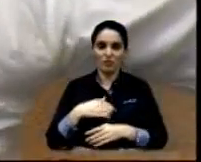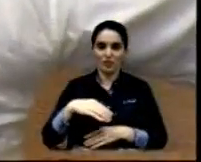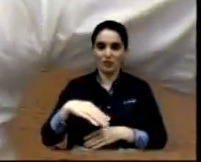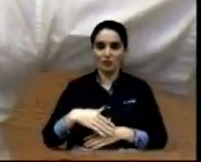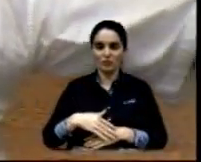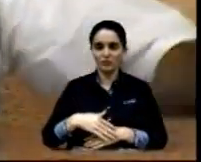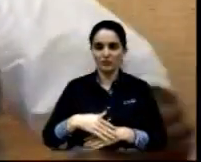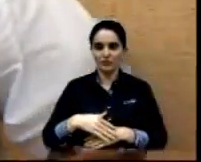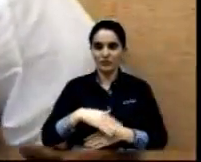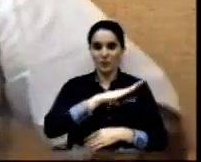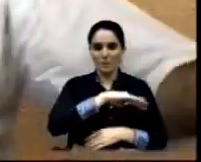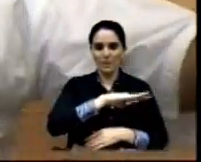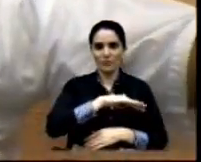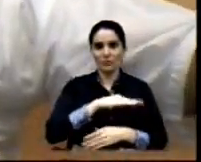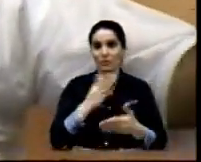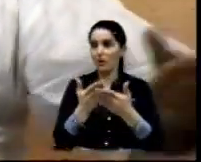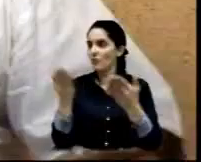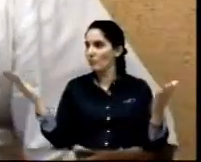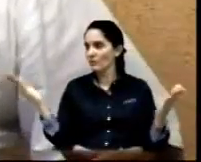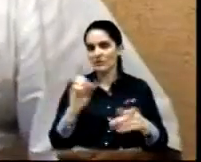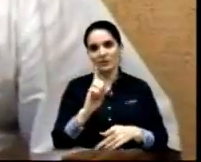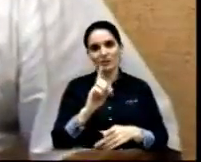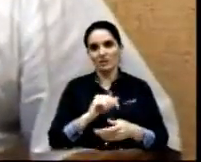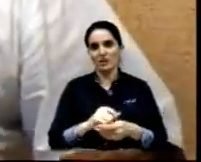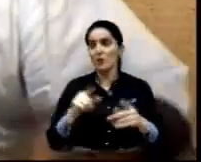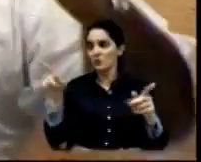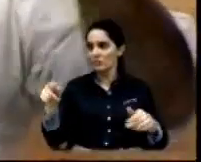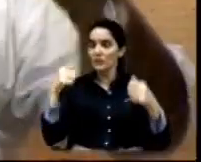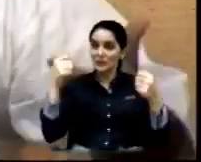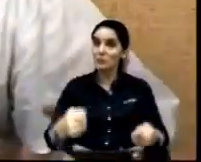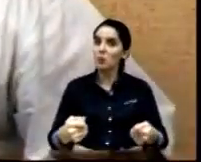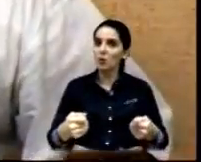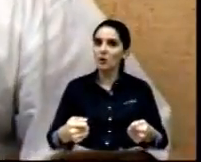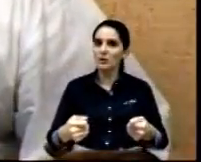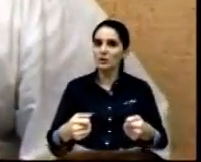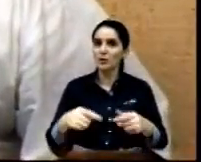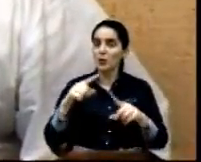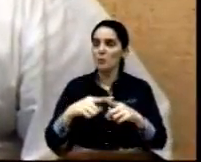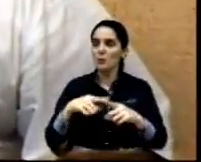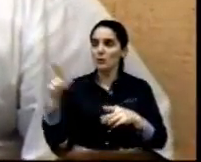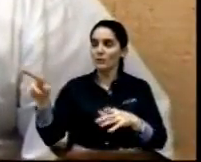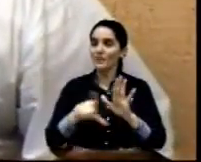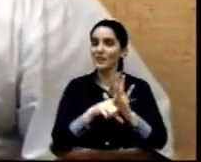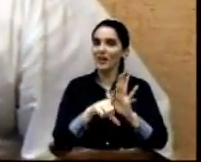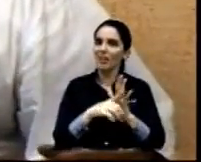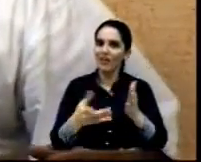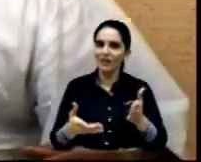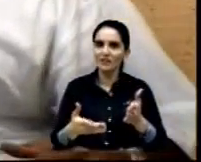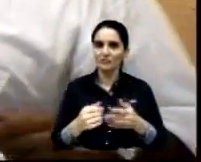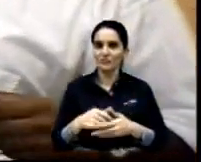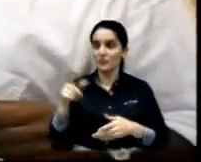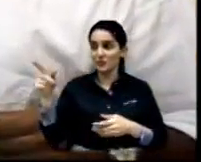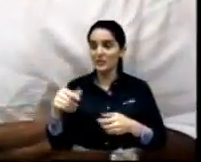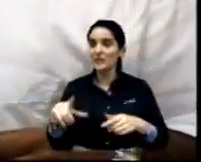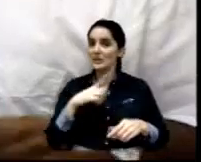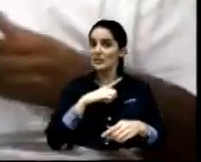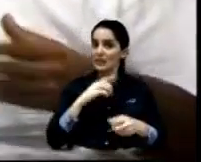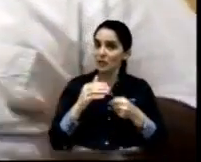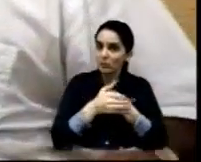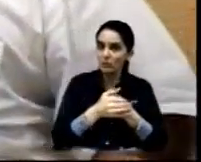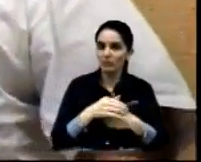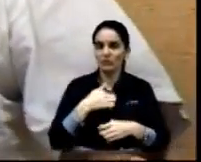impessoal, como a de vocês. Vocês estão respaldados pela lei muito mais do que eu. Sabe? Eu gostaria muito